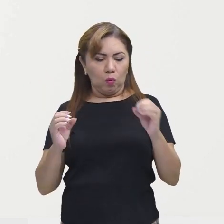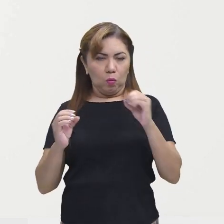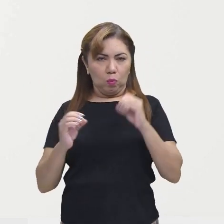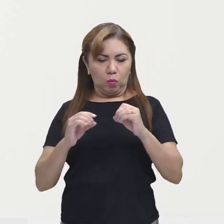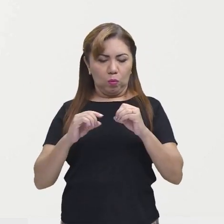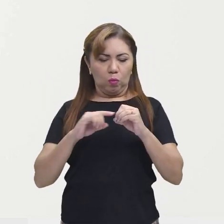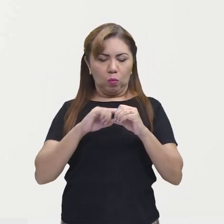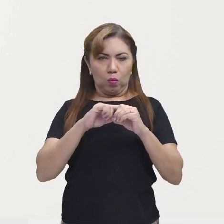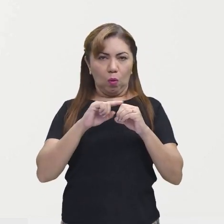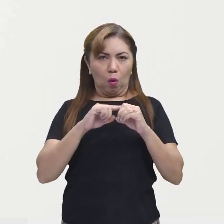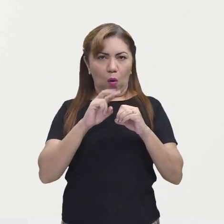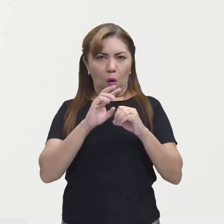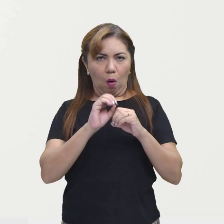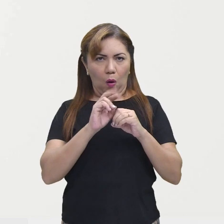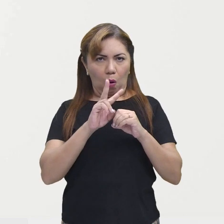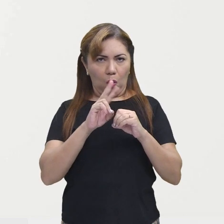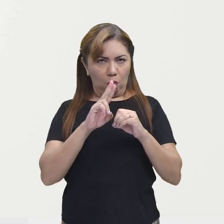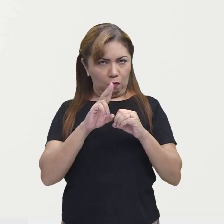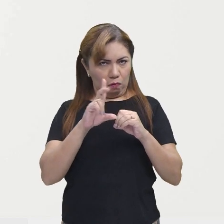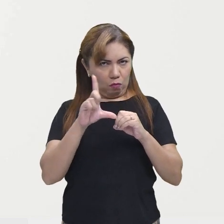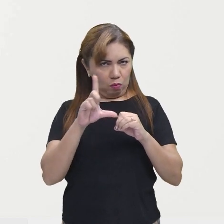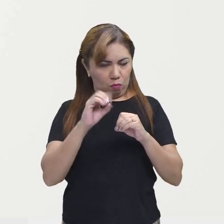espermatozoides com o óvulo,